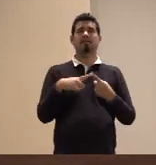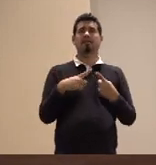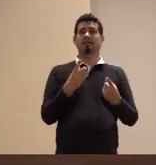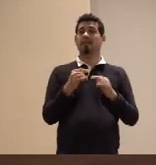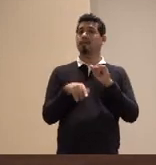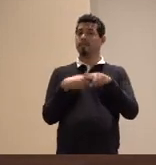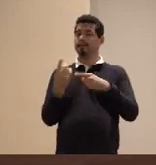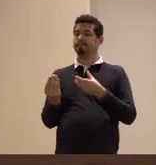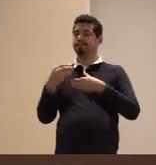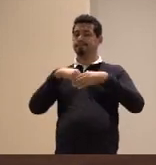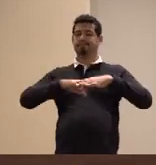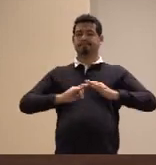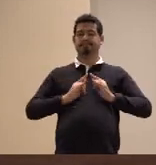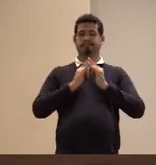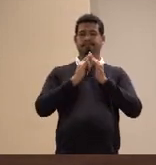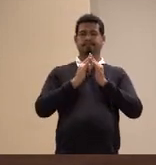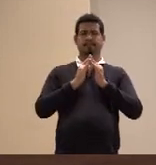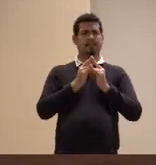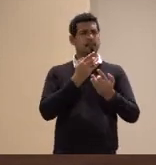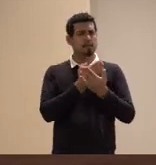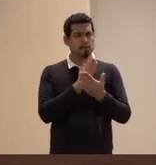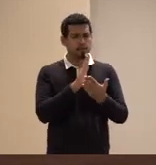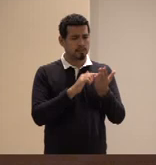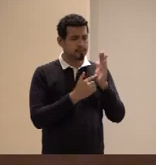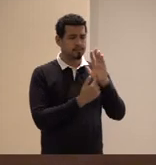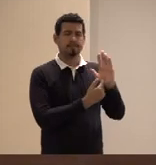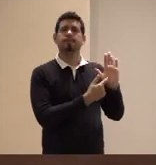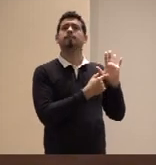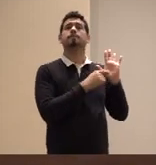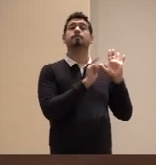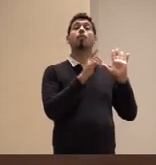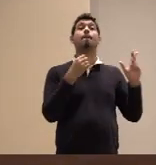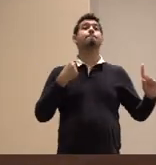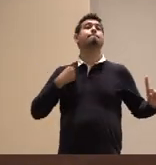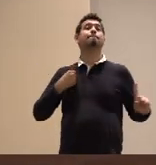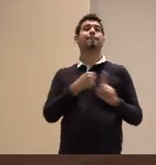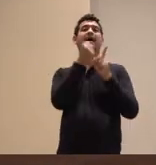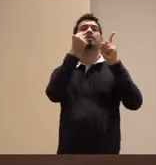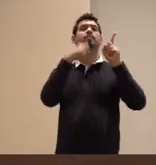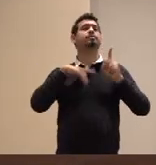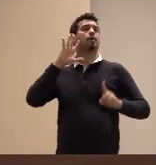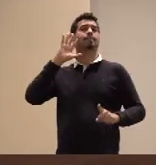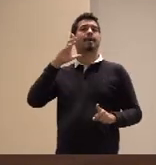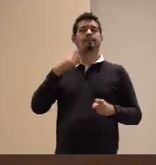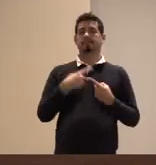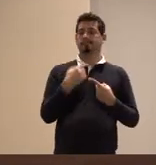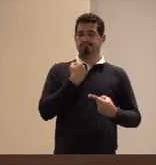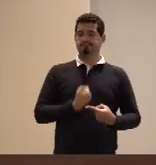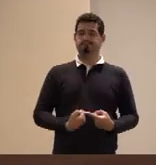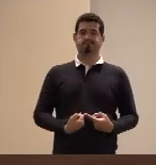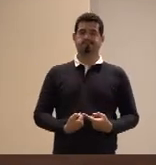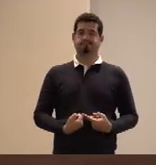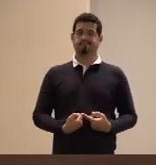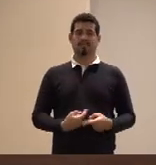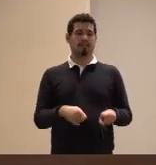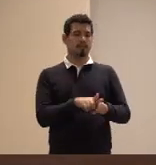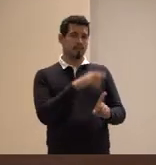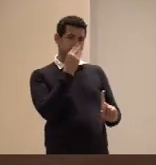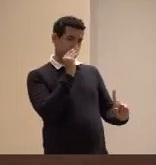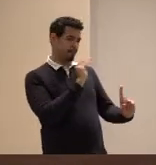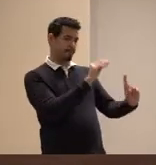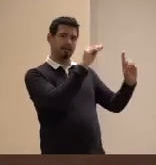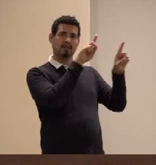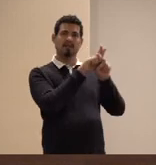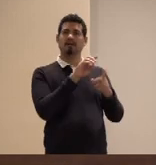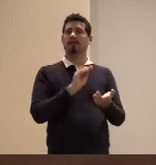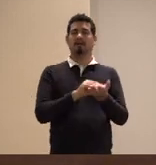institucionalização. Estudos apontam as consequências da desnutrição, do abandono e a falta